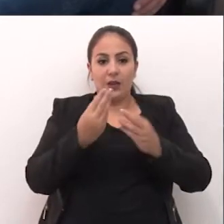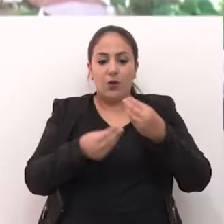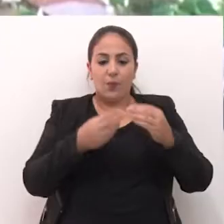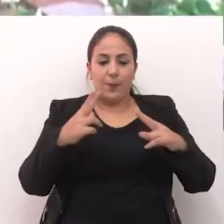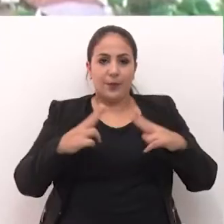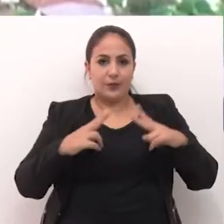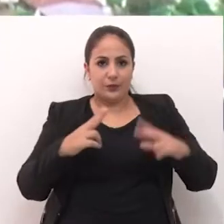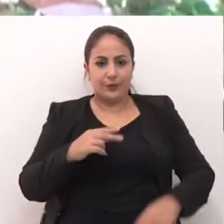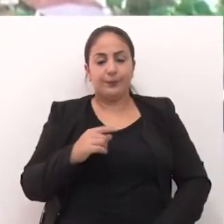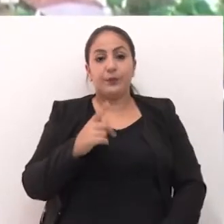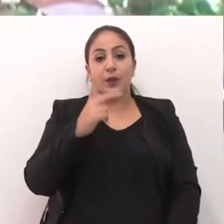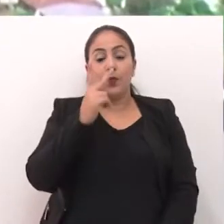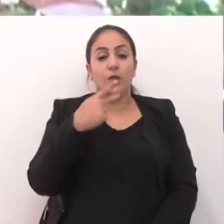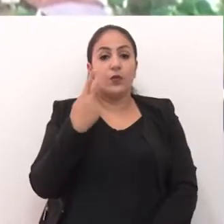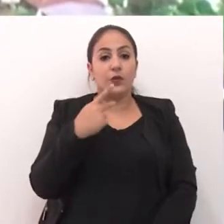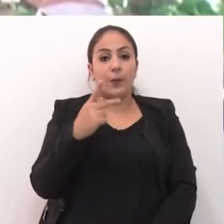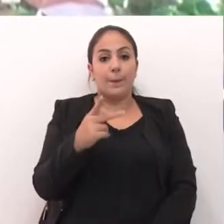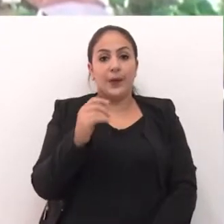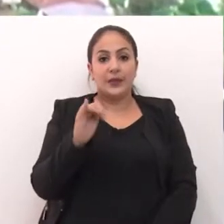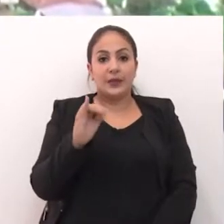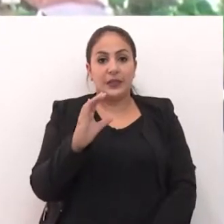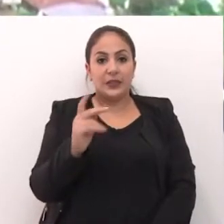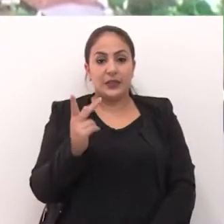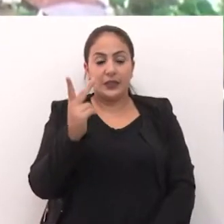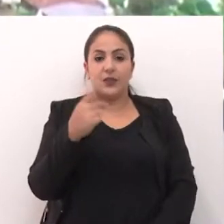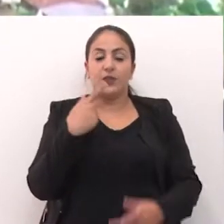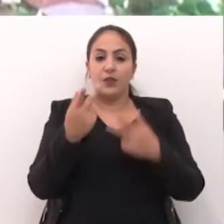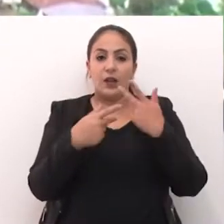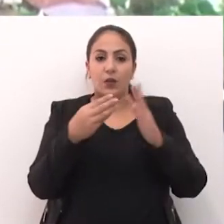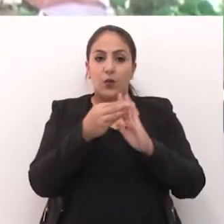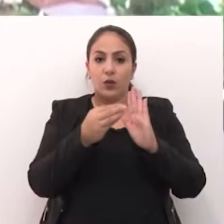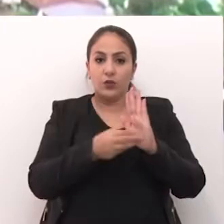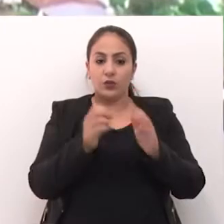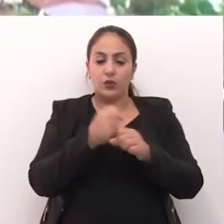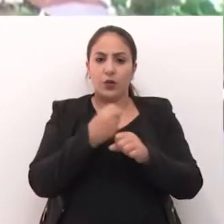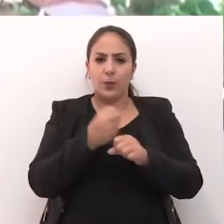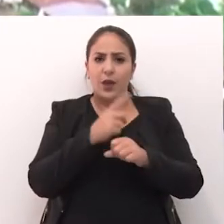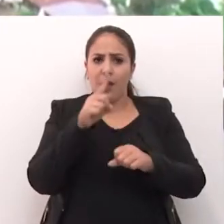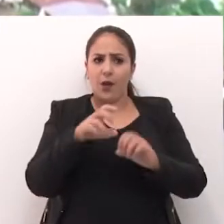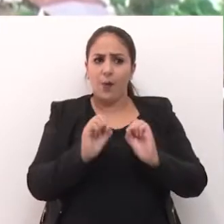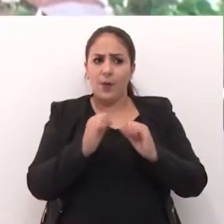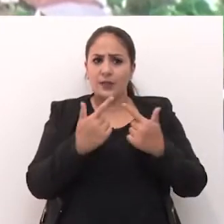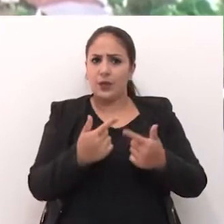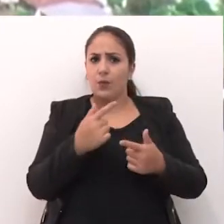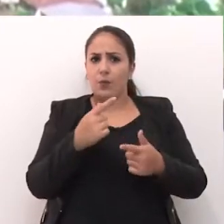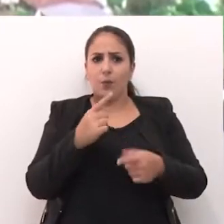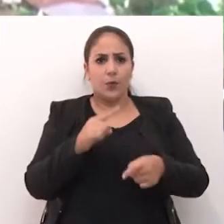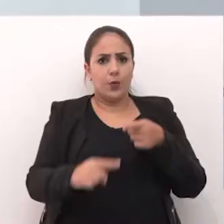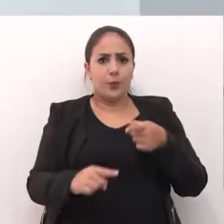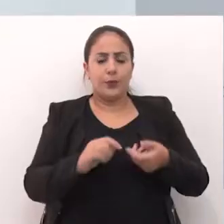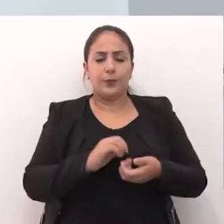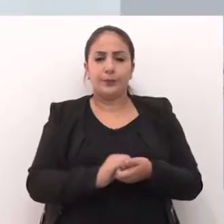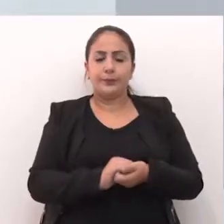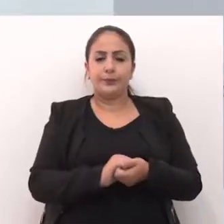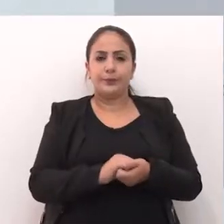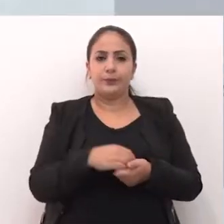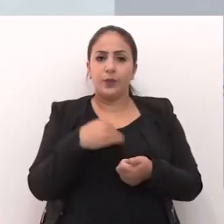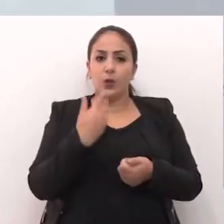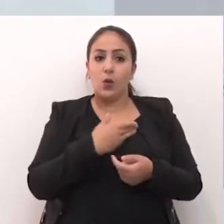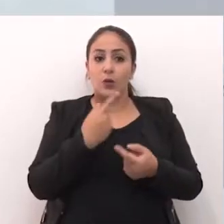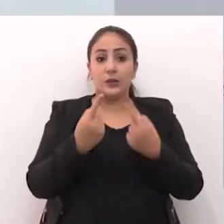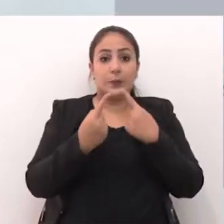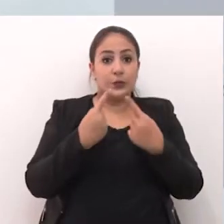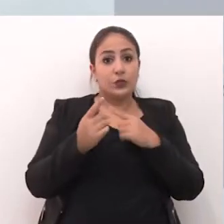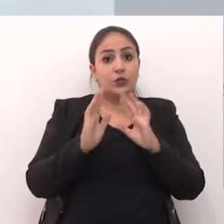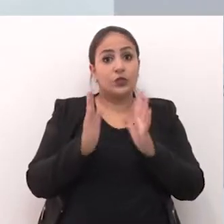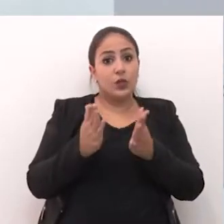privativas. De acordo com Patrick, o Código de Obras define que essa é uma ação irregular. Tenho debatido já desde